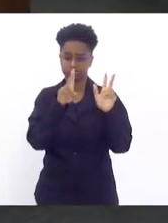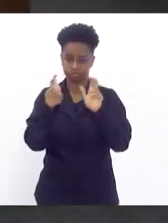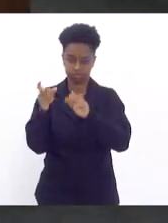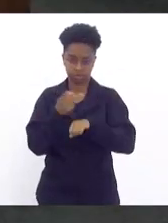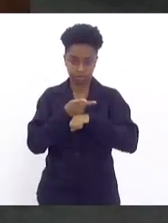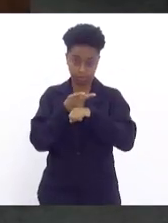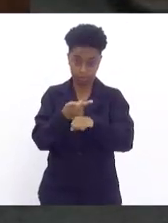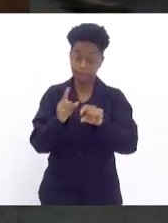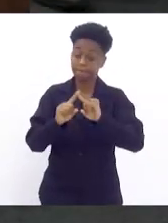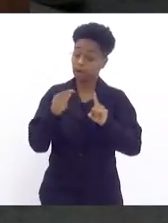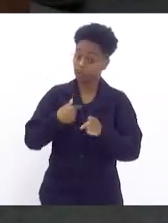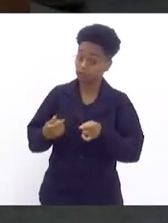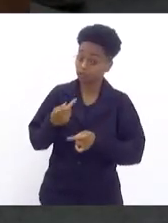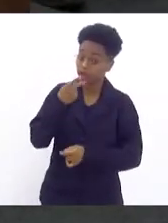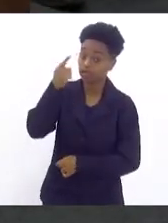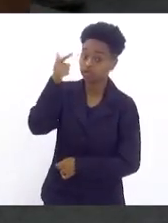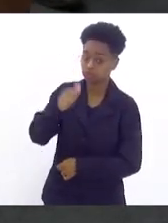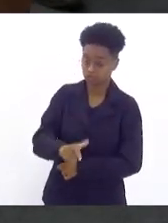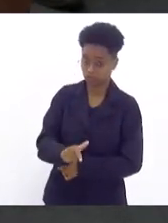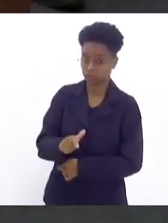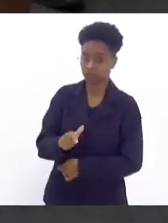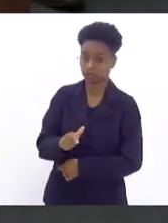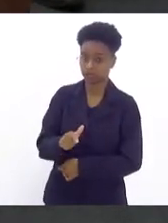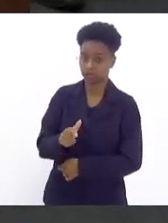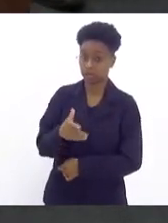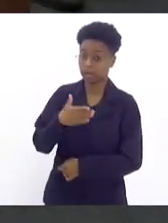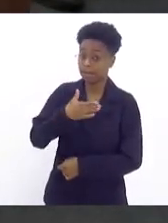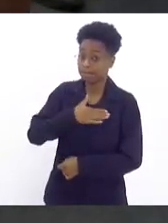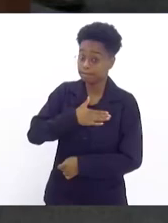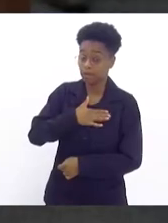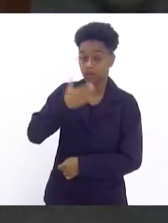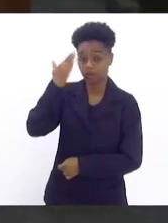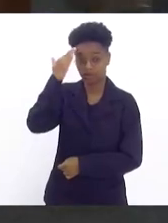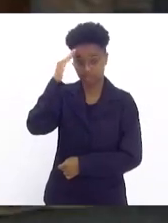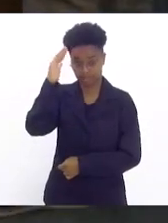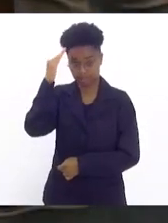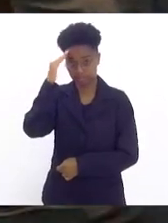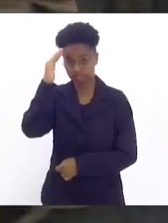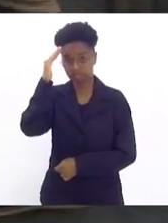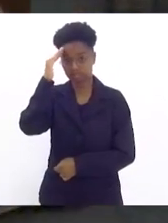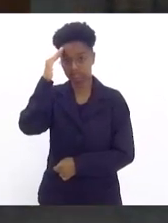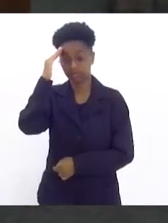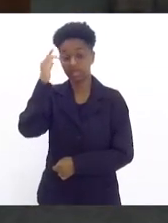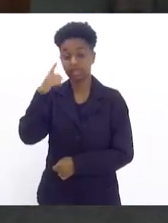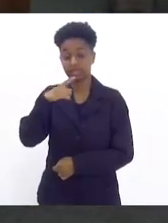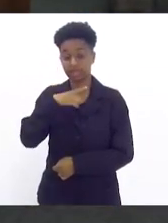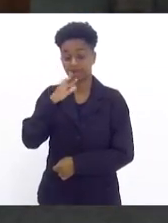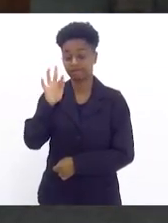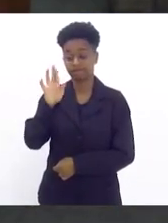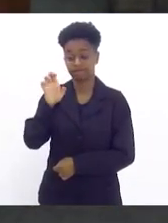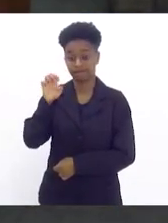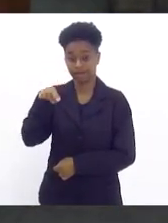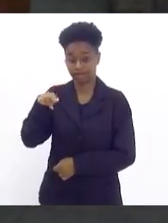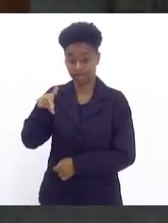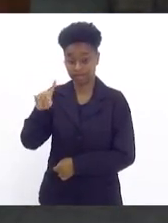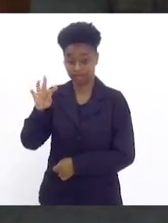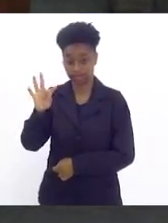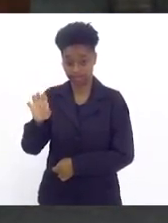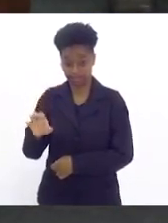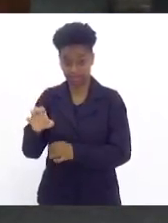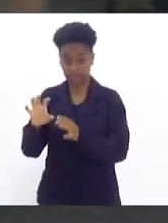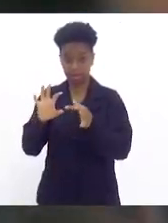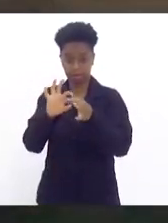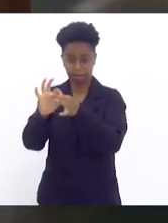prédios mas volta a dizer meu entendimento apesar de ter frente entre essas